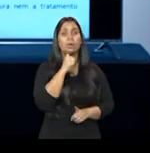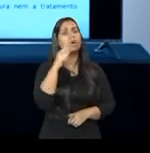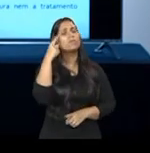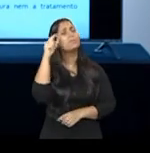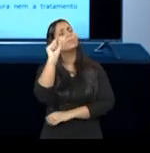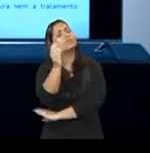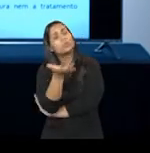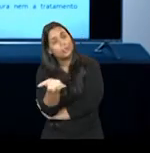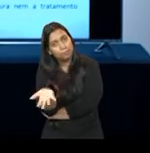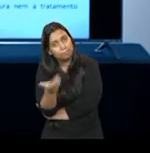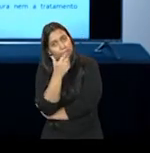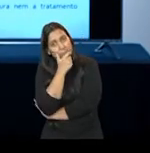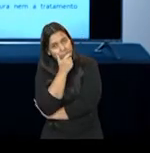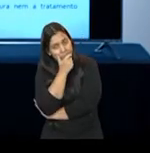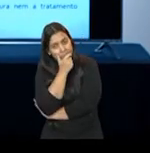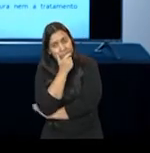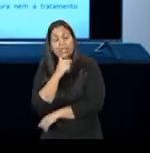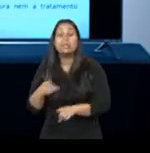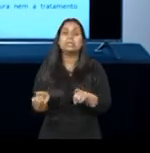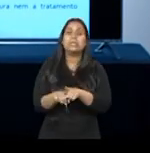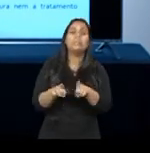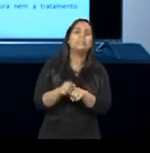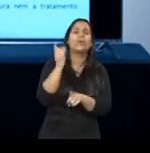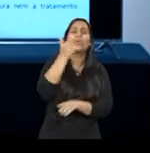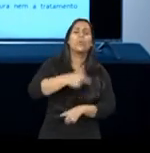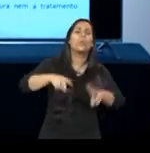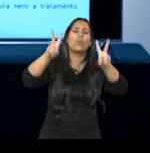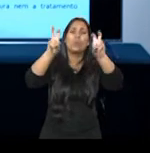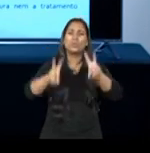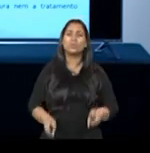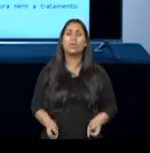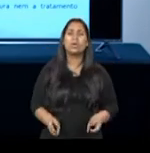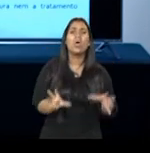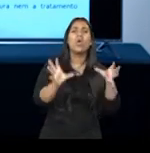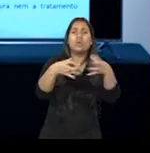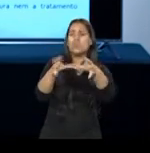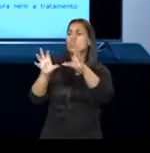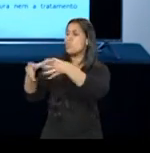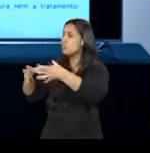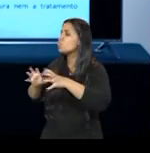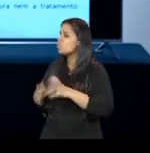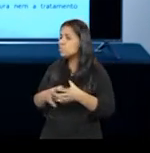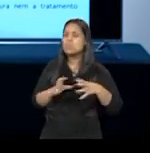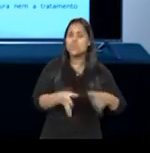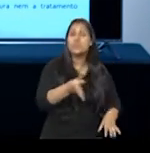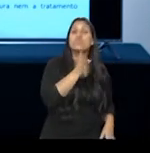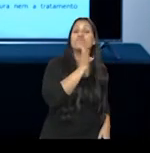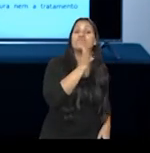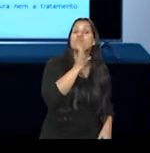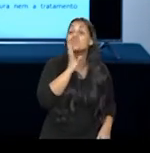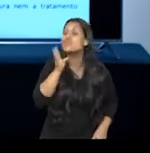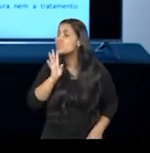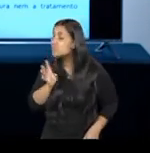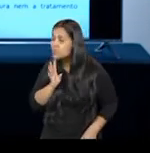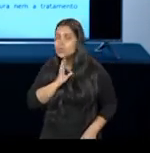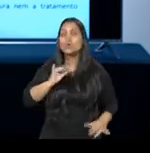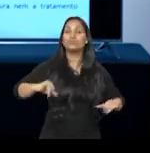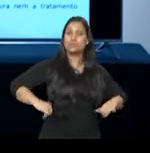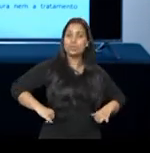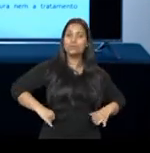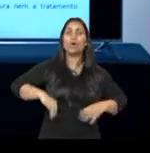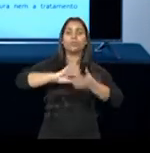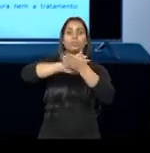isso? Uma outra questão que tem relacionada é que outros grupos você conhece que historicamente